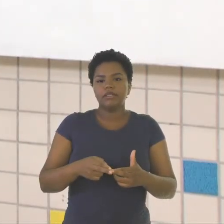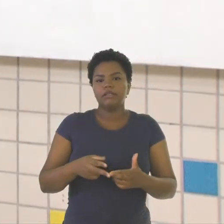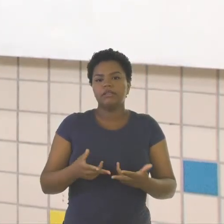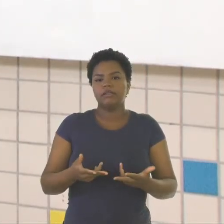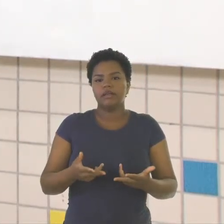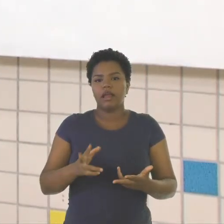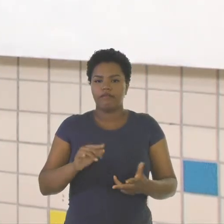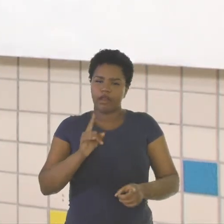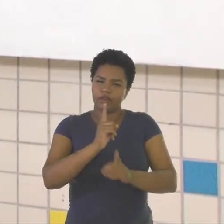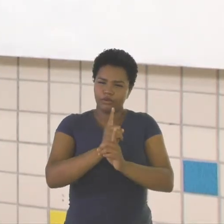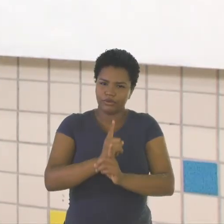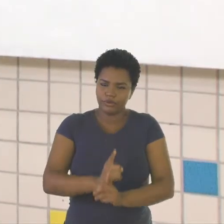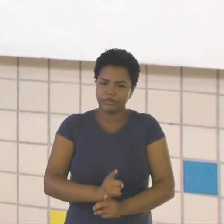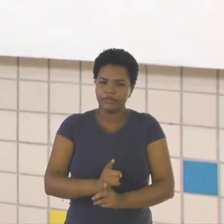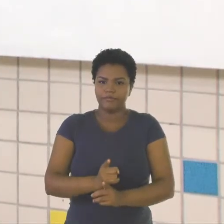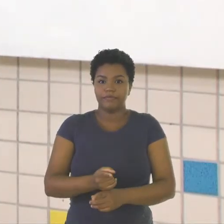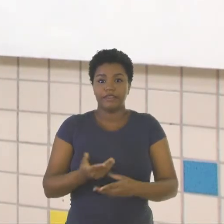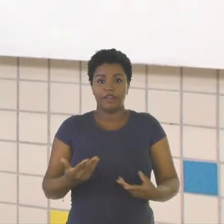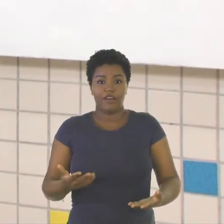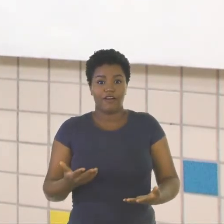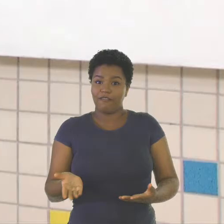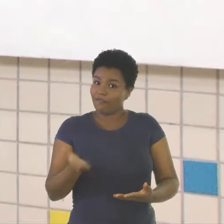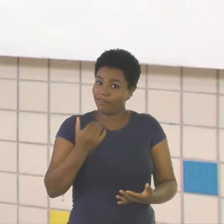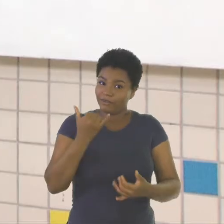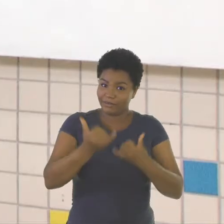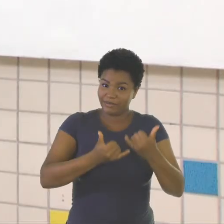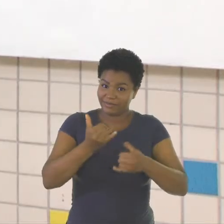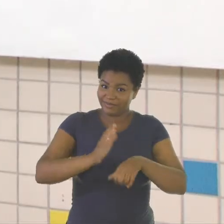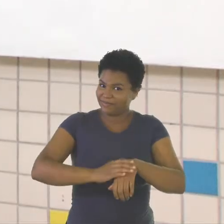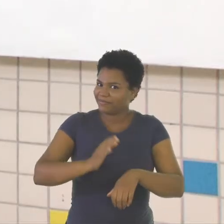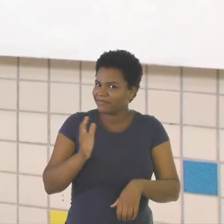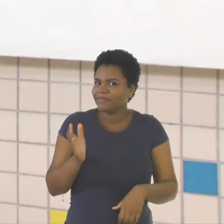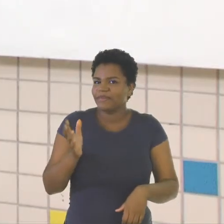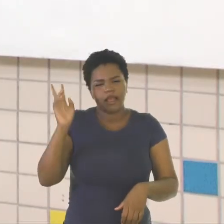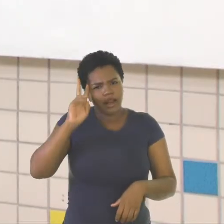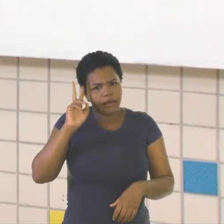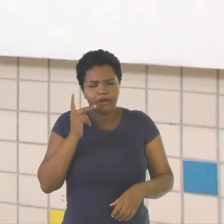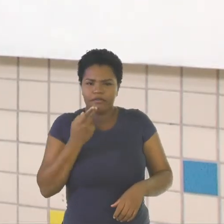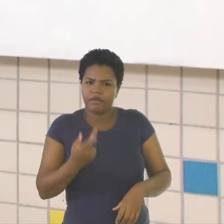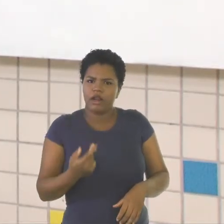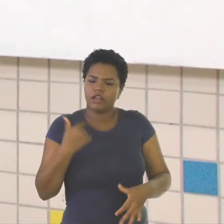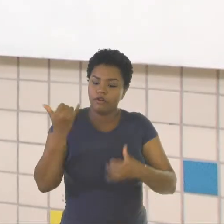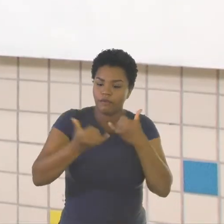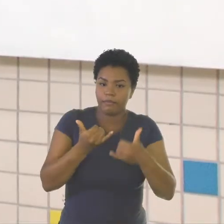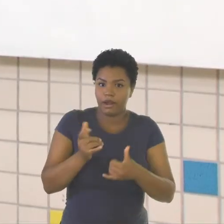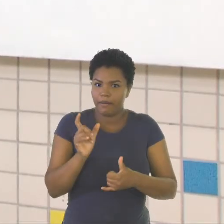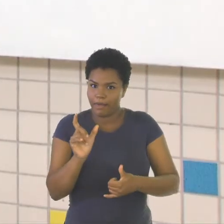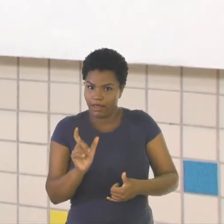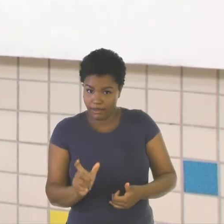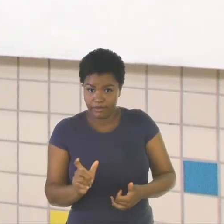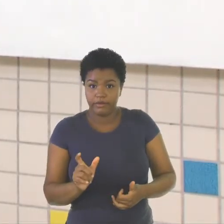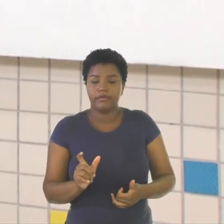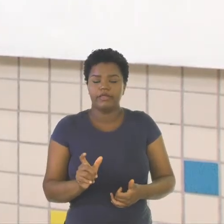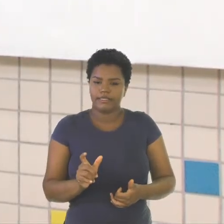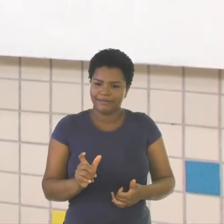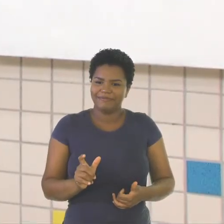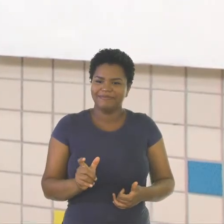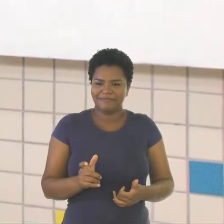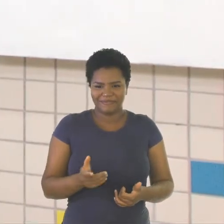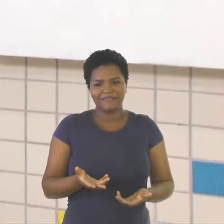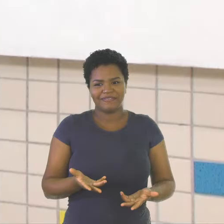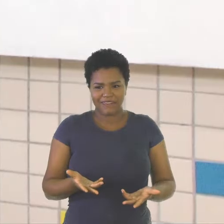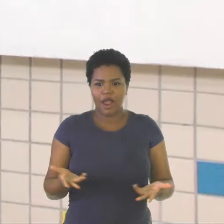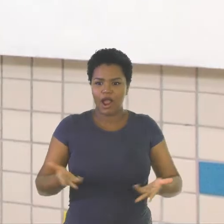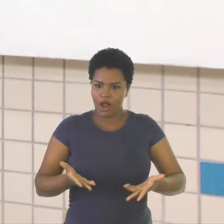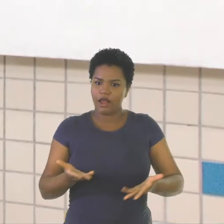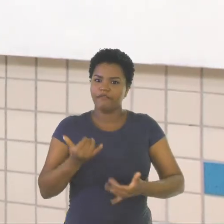encontrando. Que tal a gente brincar mais um pouquinho? Lembra que eu falei que nós íamos brincar com essas palavrinhas? Ótimo, nós vamos brincar com ela